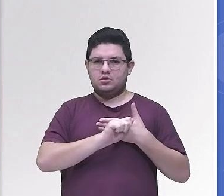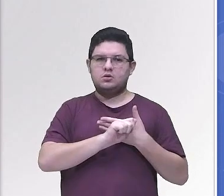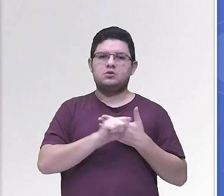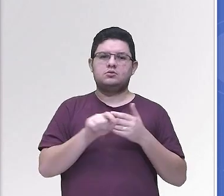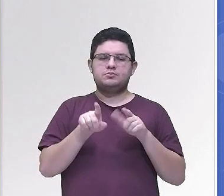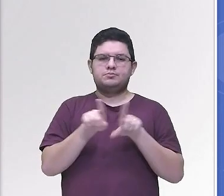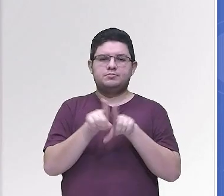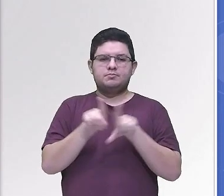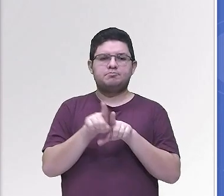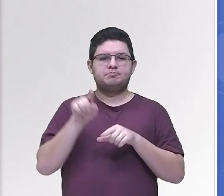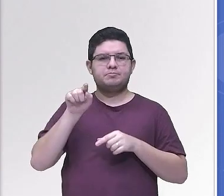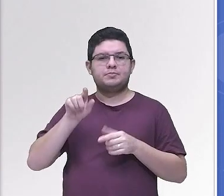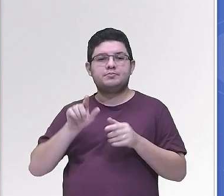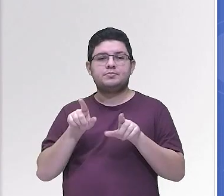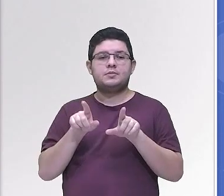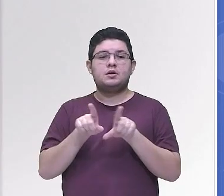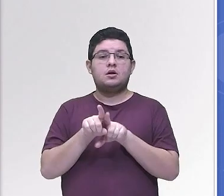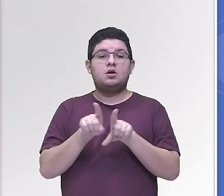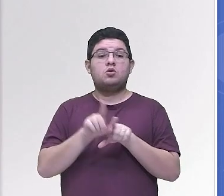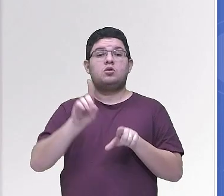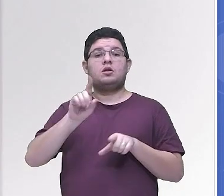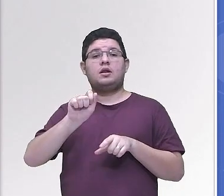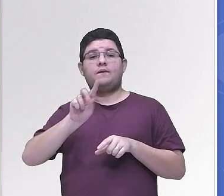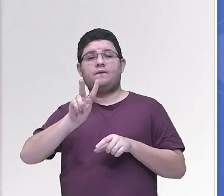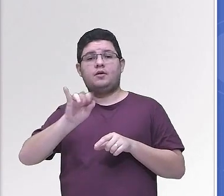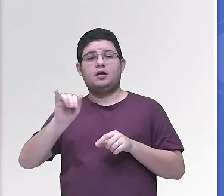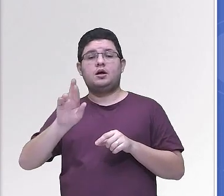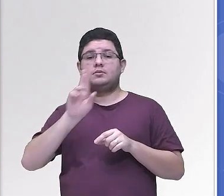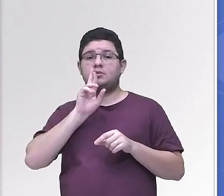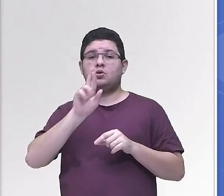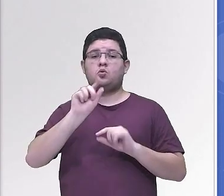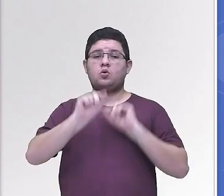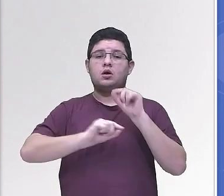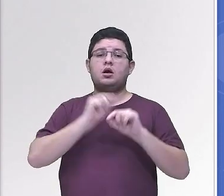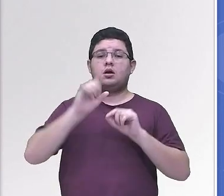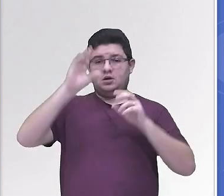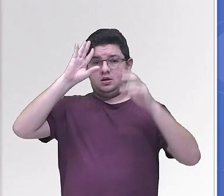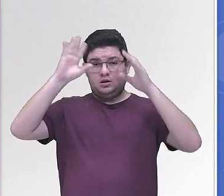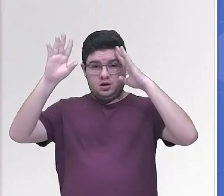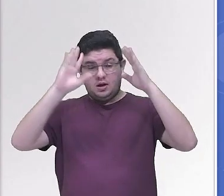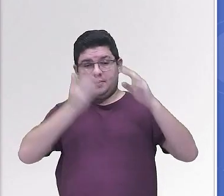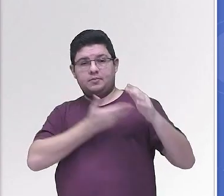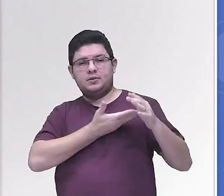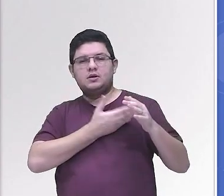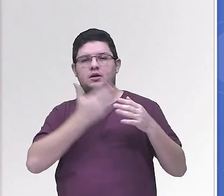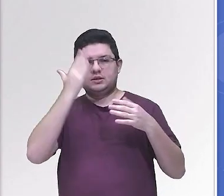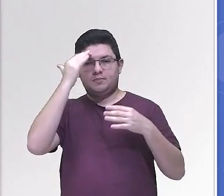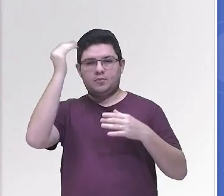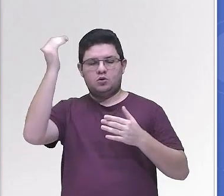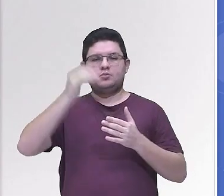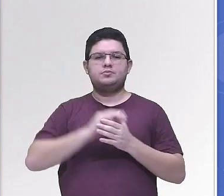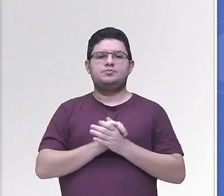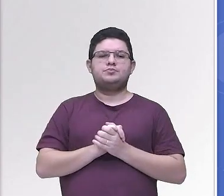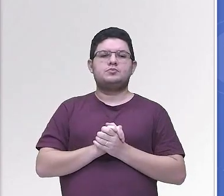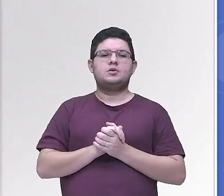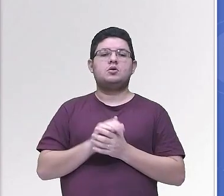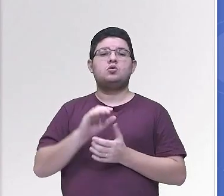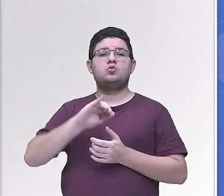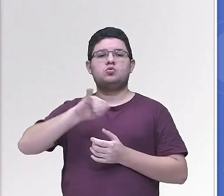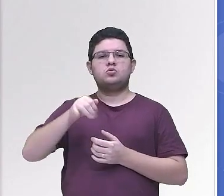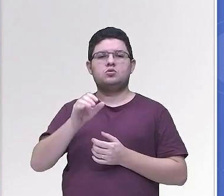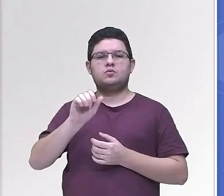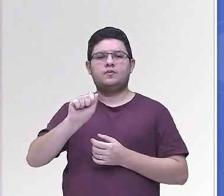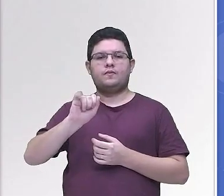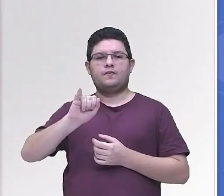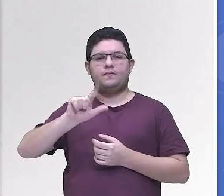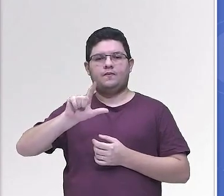né? O Jailson, né? Jailson escreveu, filosofia é de origem grega e significa amor à sabedoria. Vamos